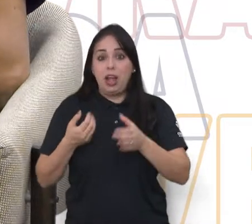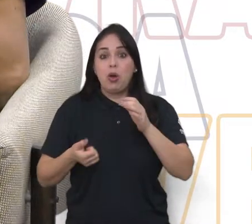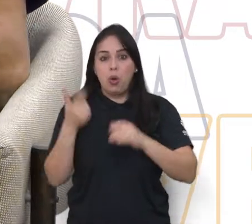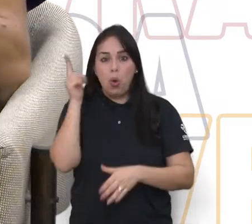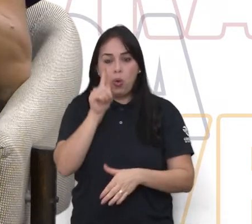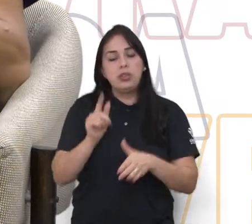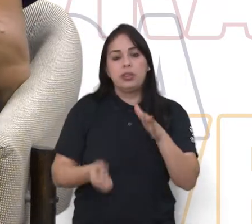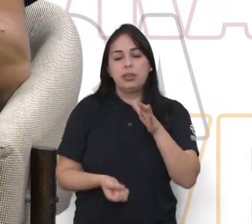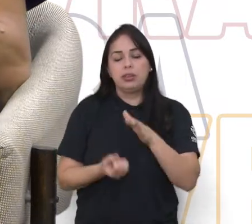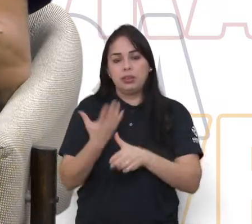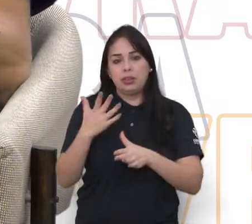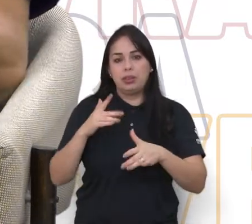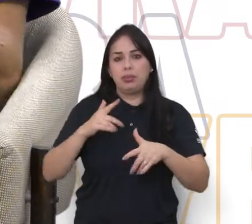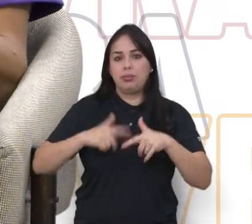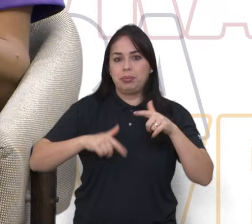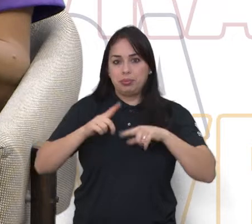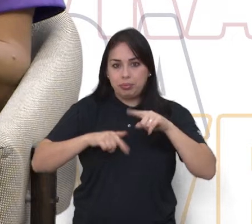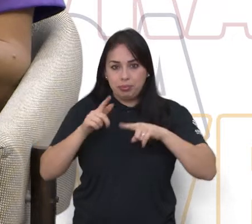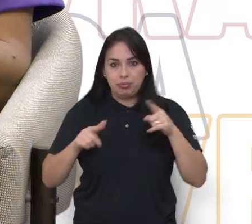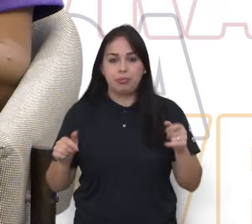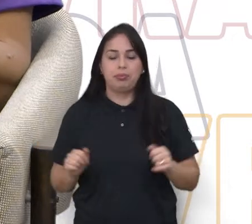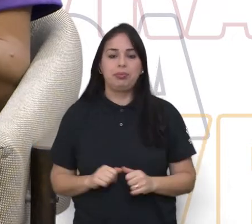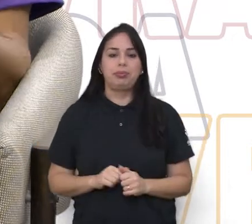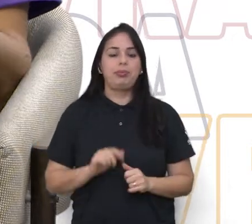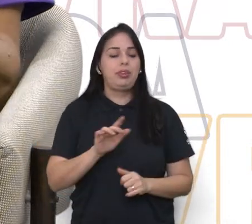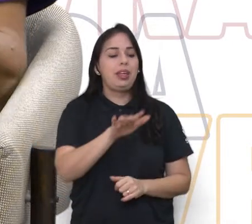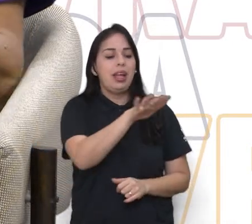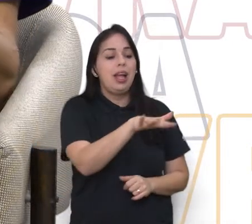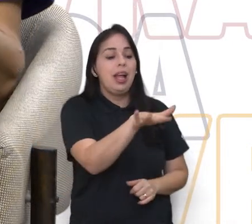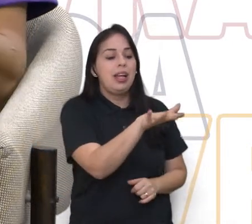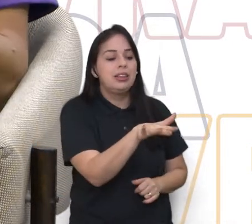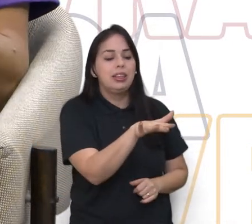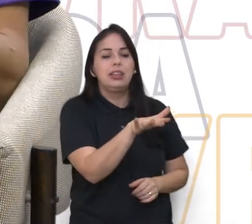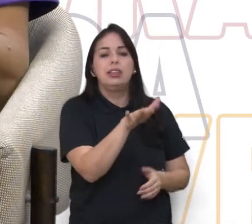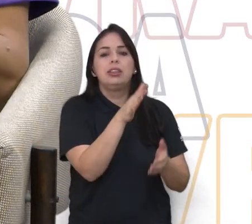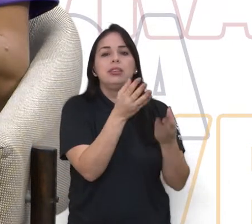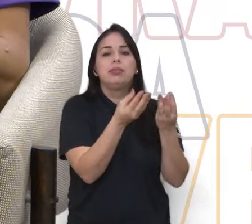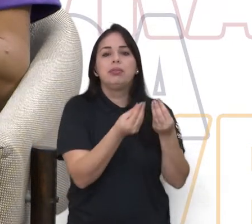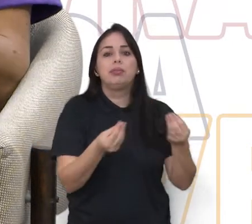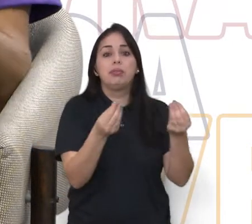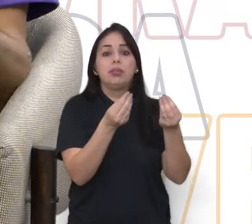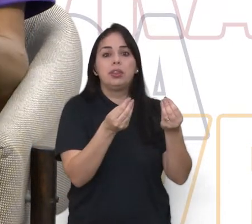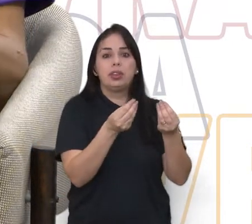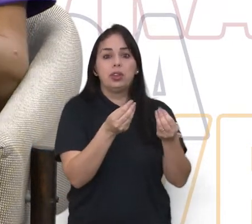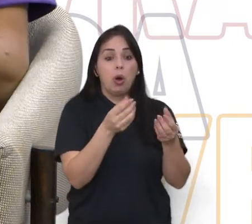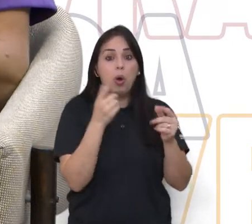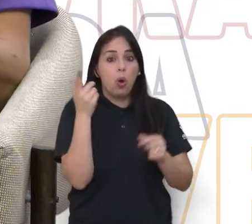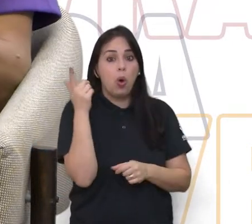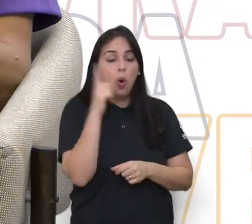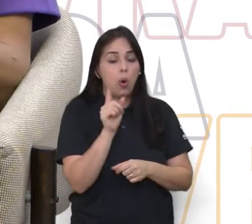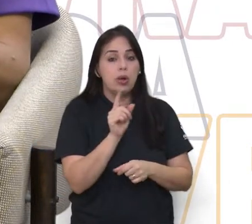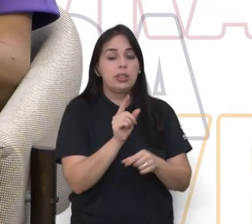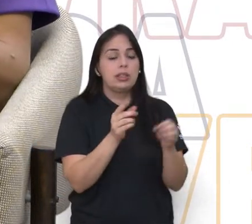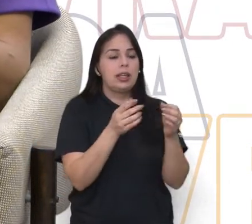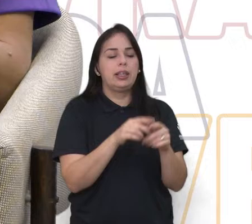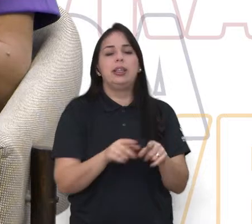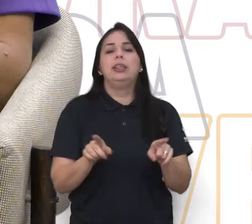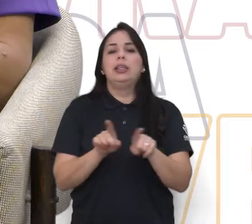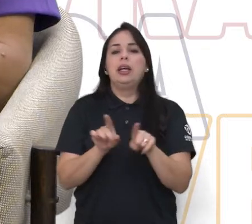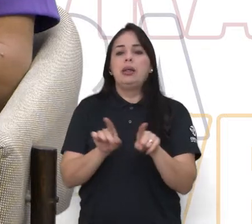Porque nesses centros de reciclagem a gente tem uma coleta mais fina, mais em quantidade. Se eu vou fazer uma